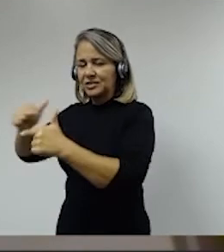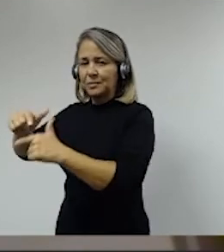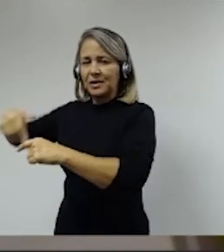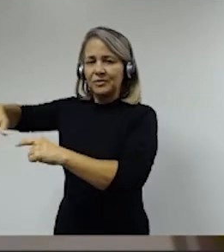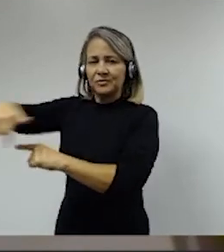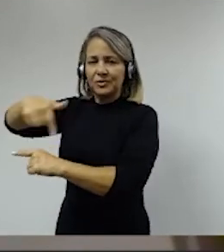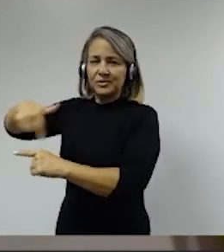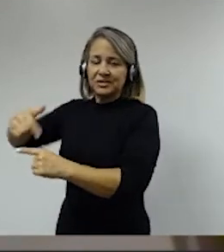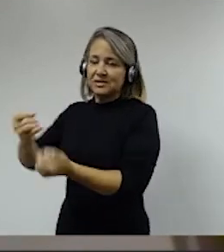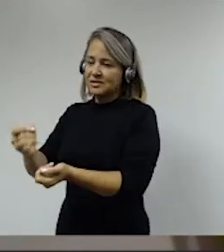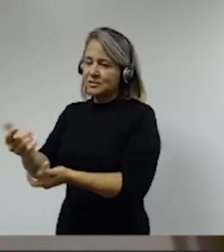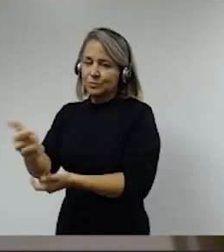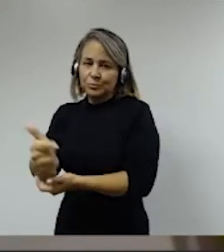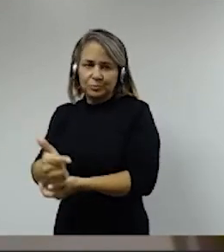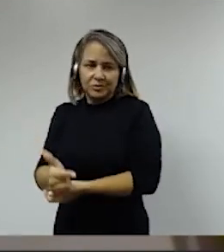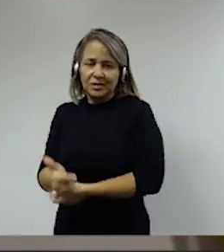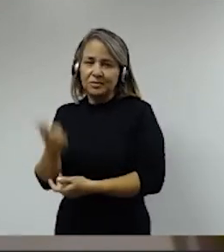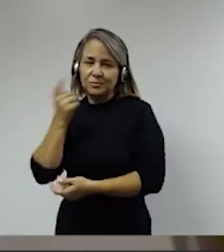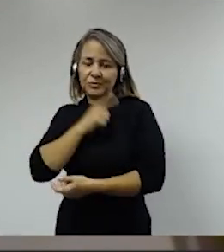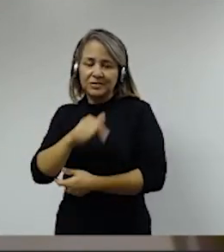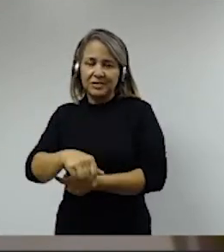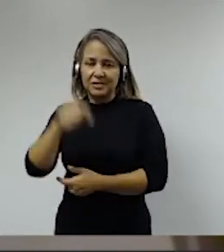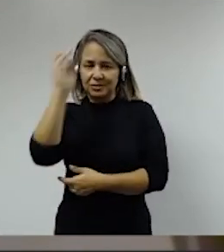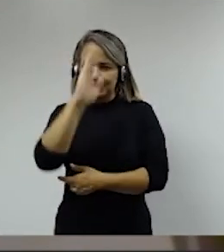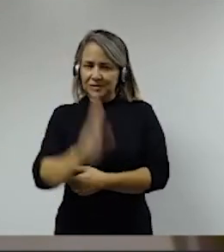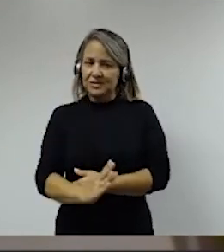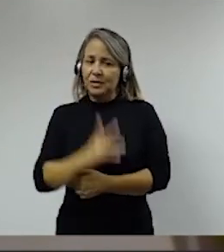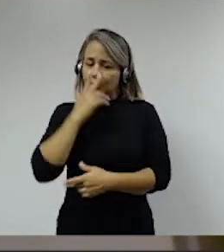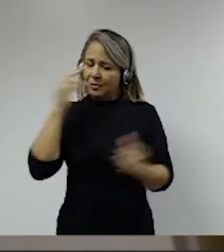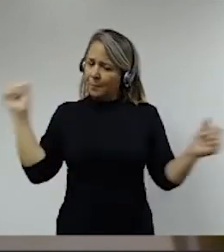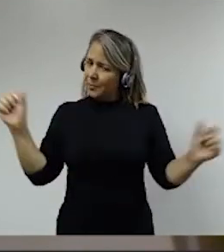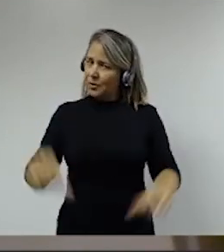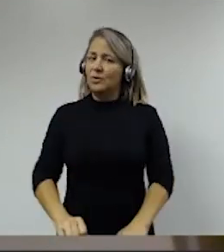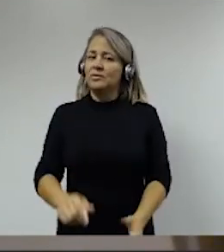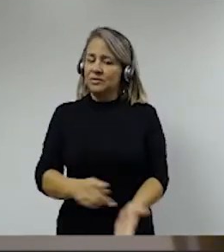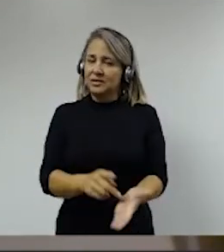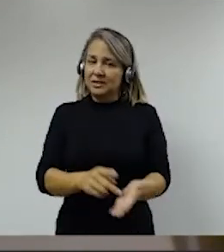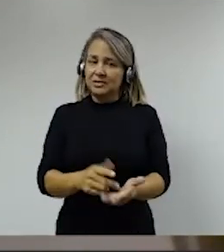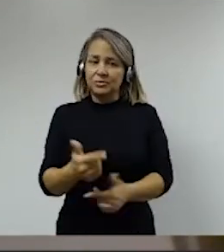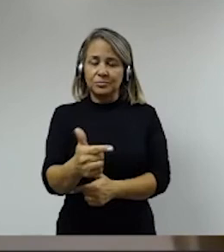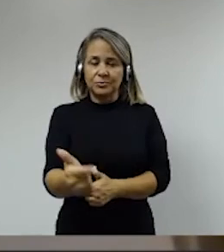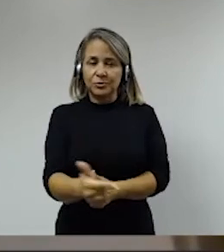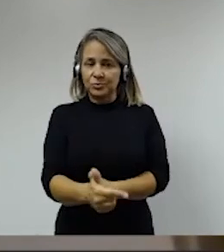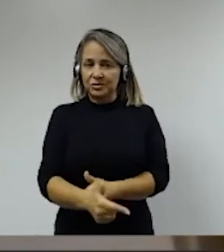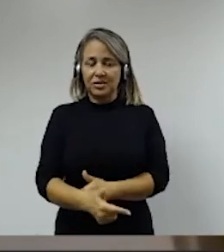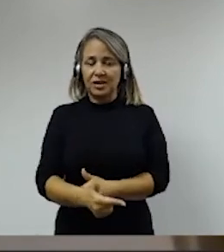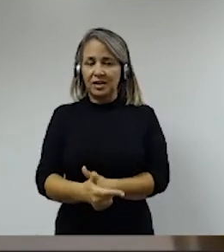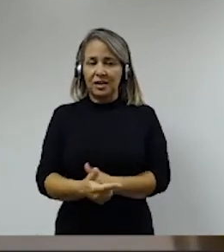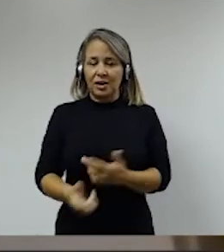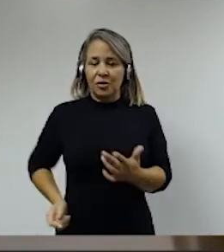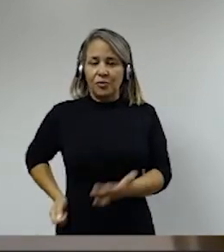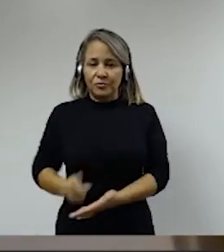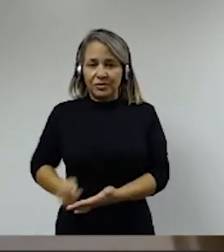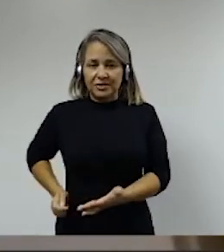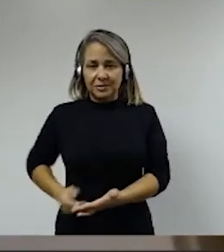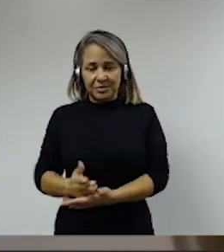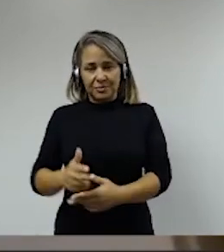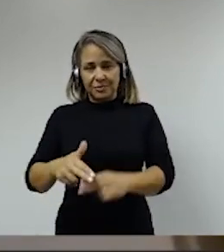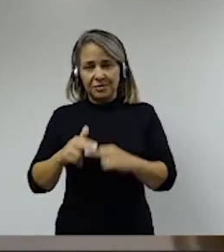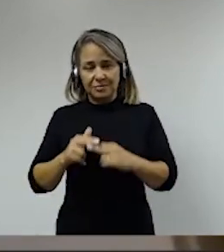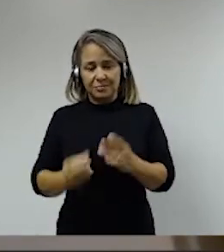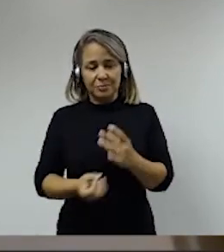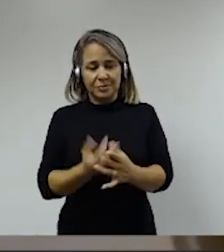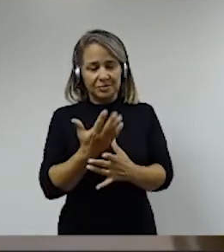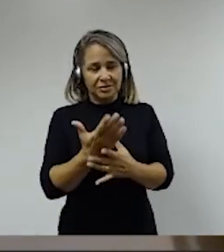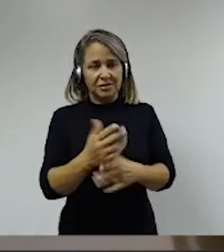elas, eles estariam, hoje, no Brasil, numa situação muito ruim. Você já não tem o financiamento através da produção independente por